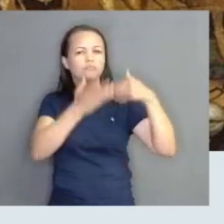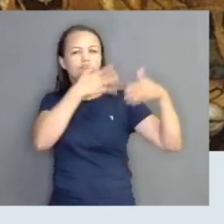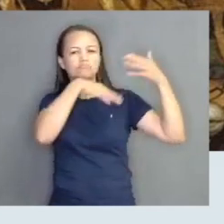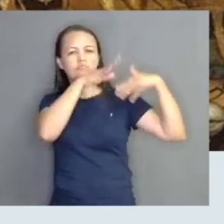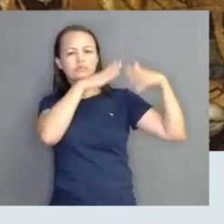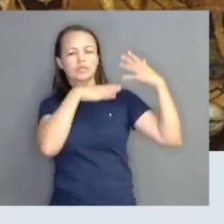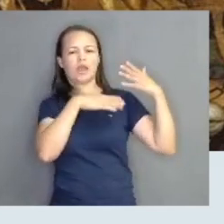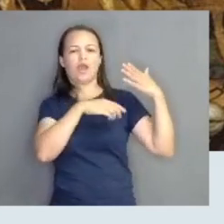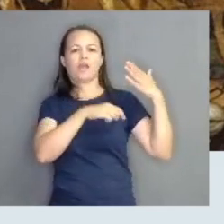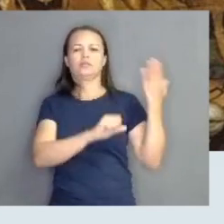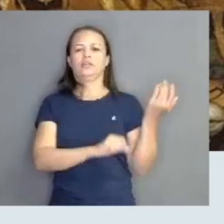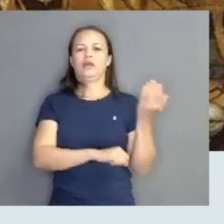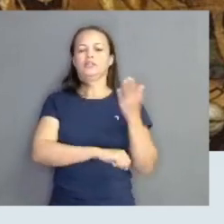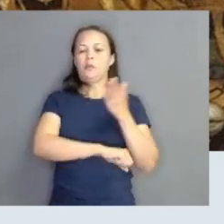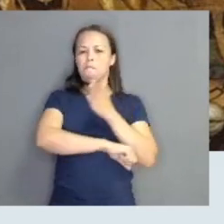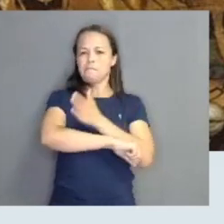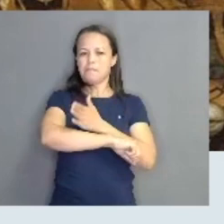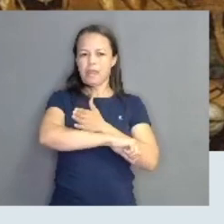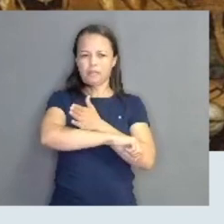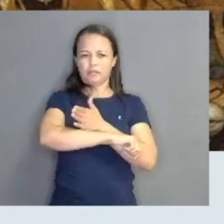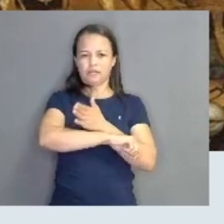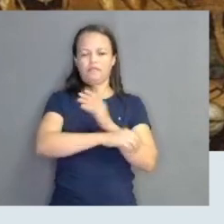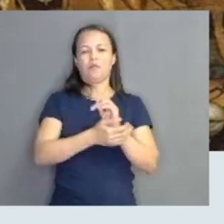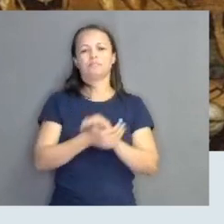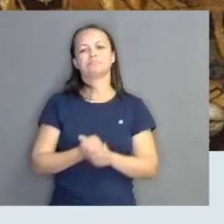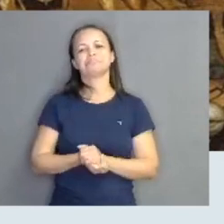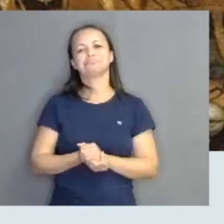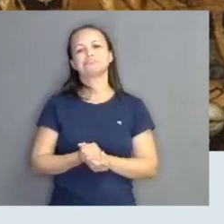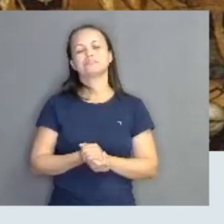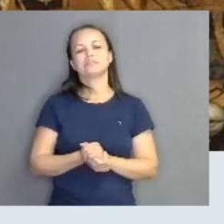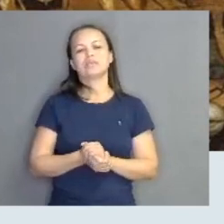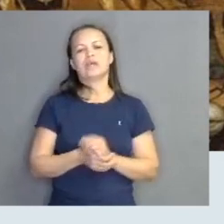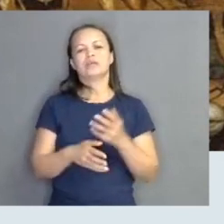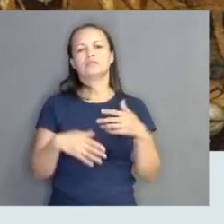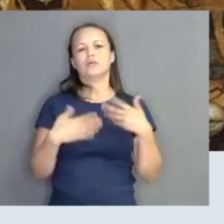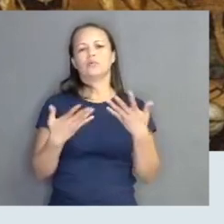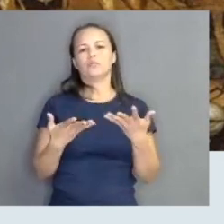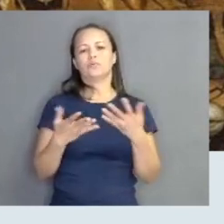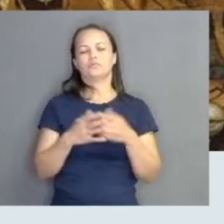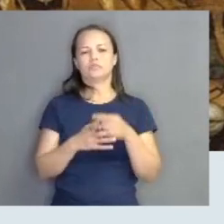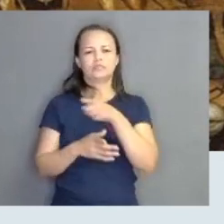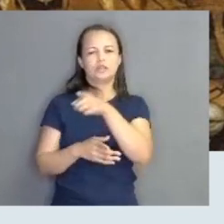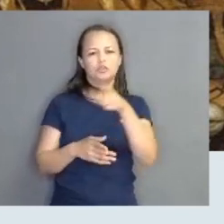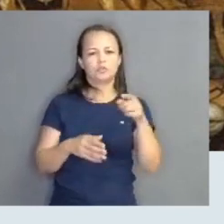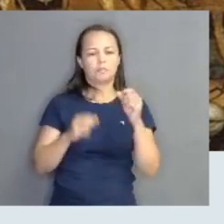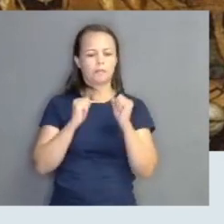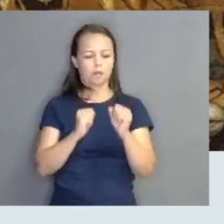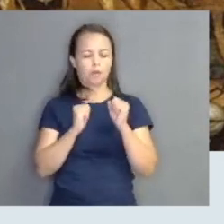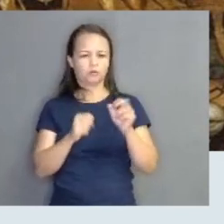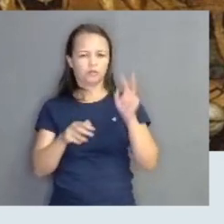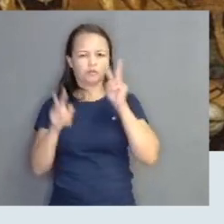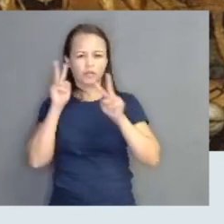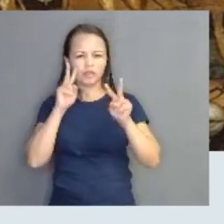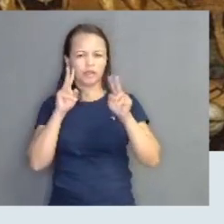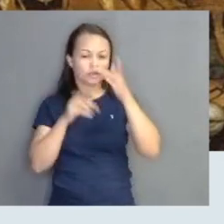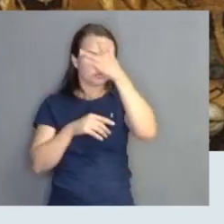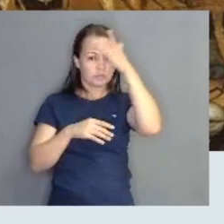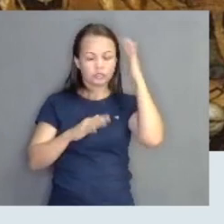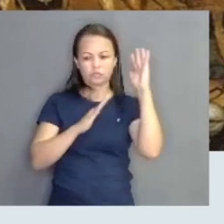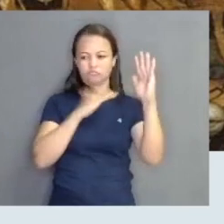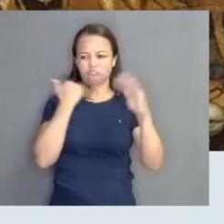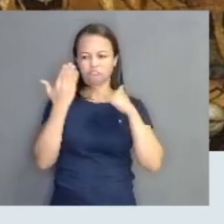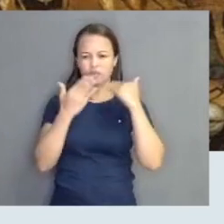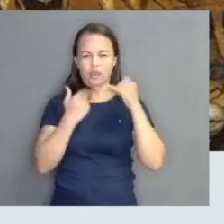Idade Medieval. Então vocês podem ver, né, pessoas mortas, a